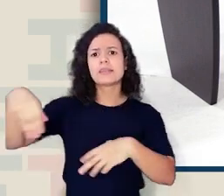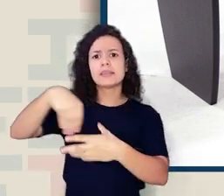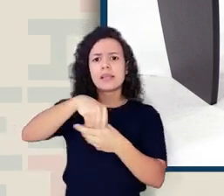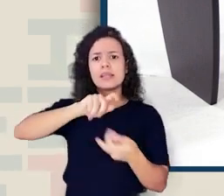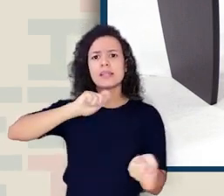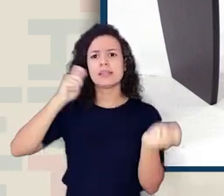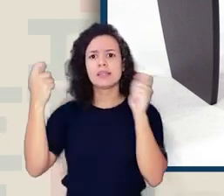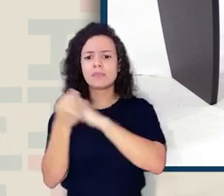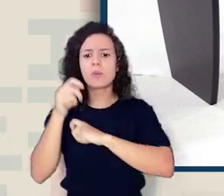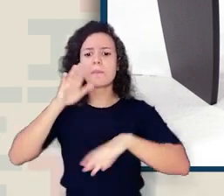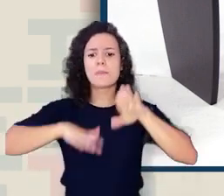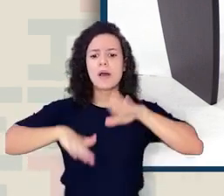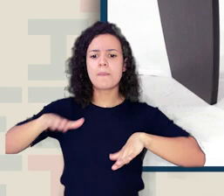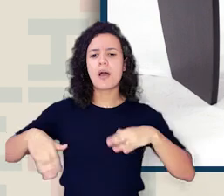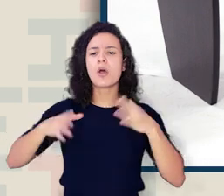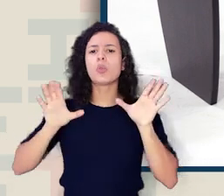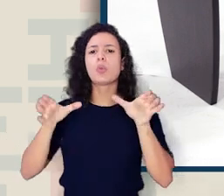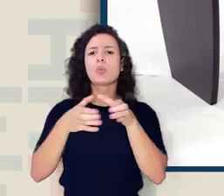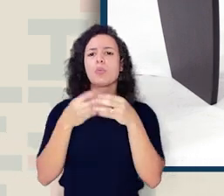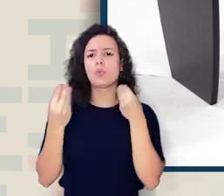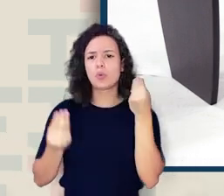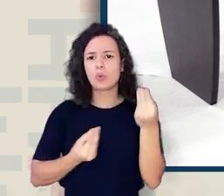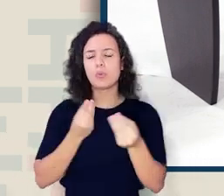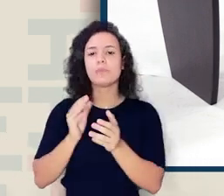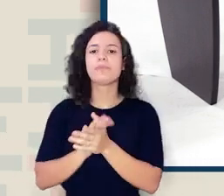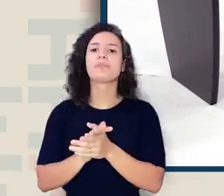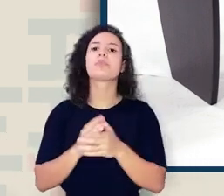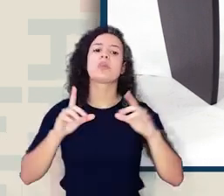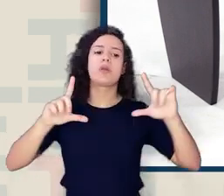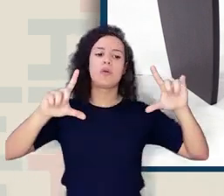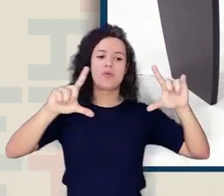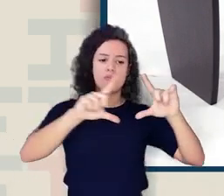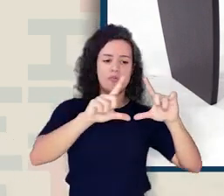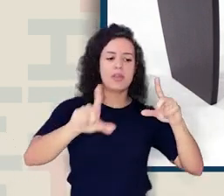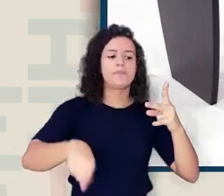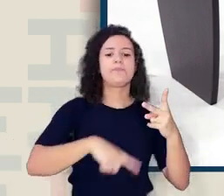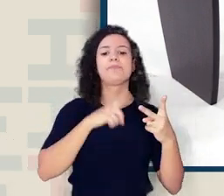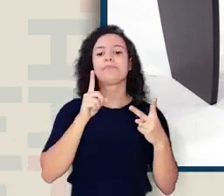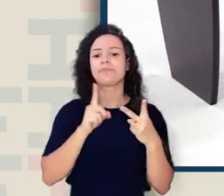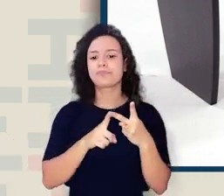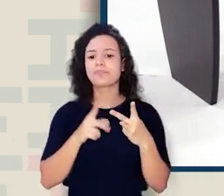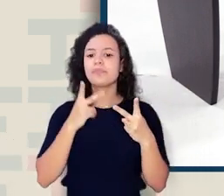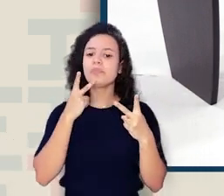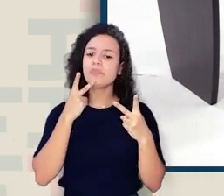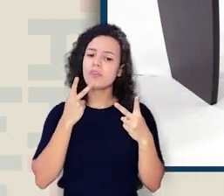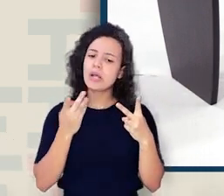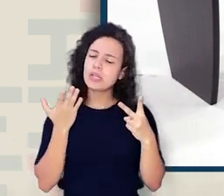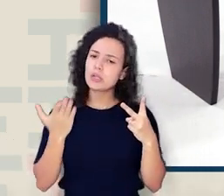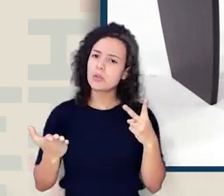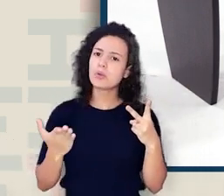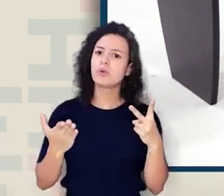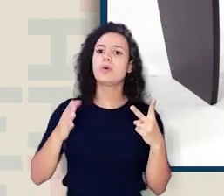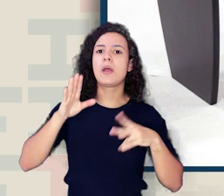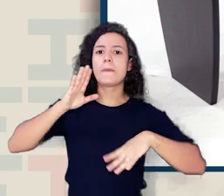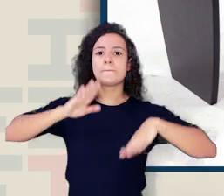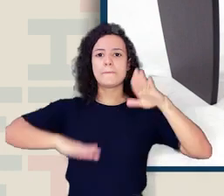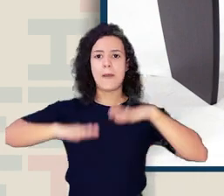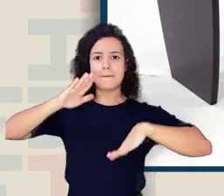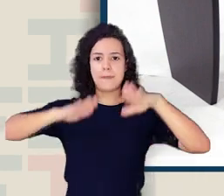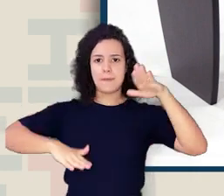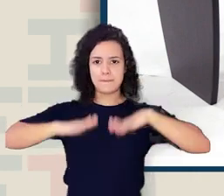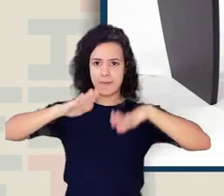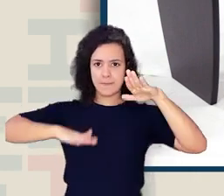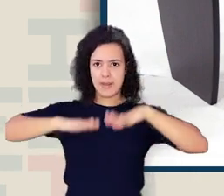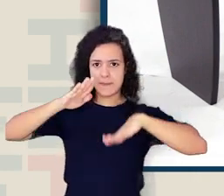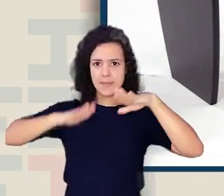podem estar sendo divididos numa adaptação de batucada, de coletivo. E eu apresentei o ferro, falei aqui também um pouco